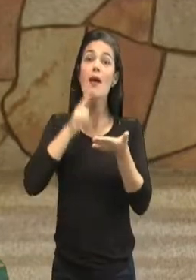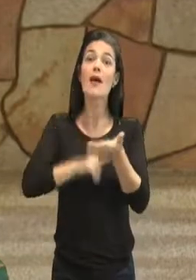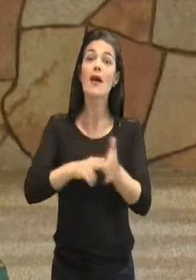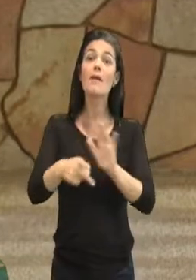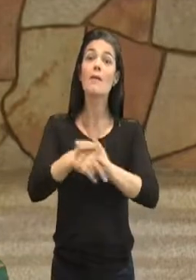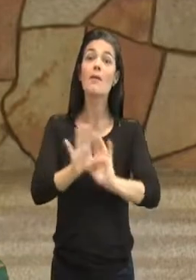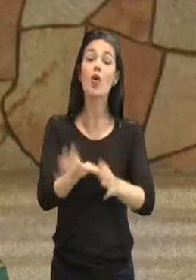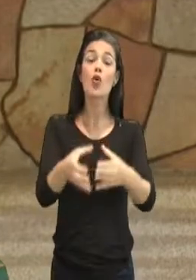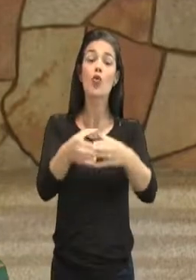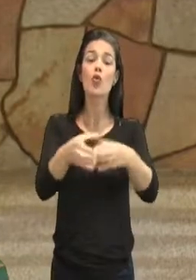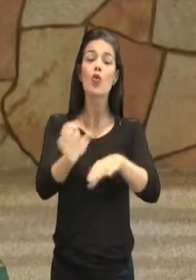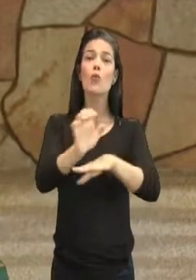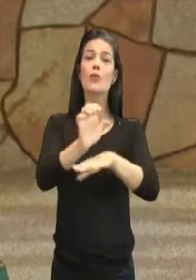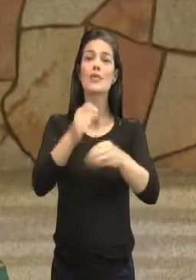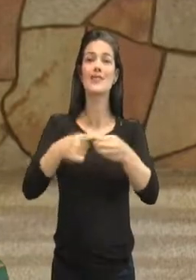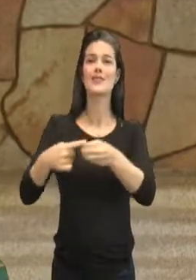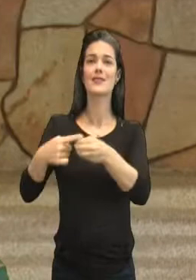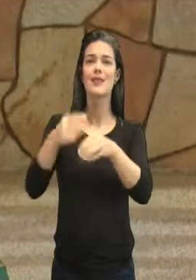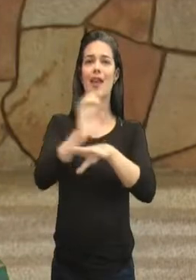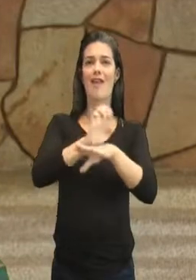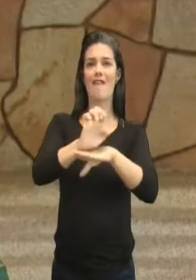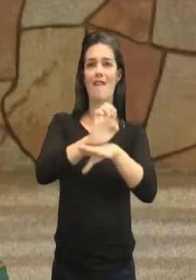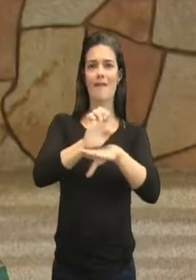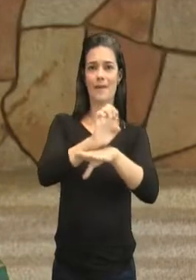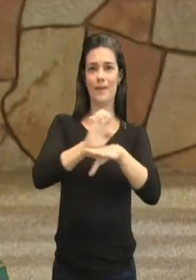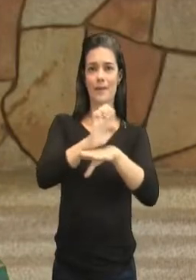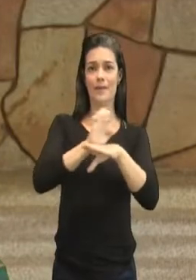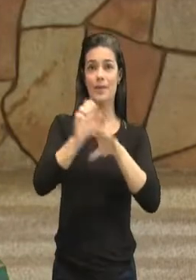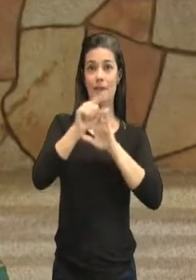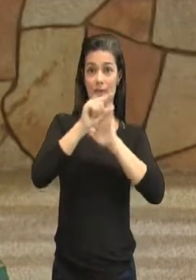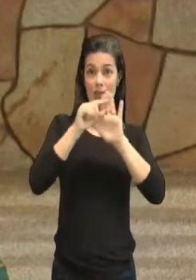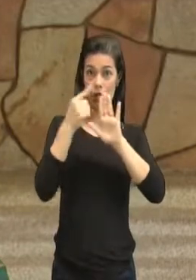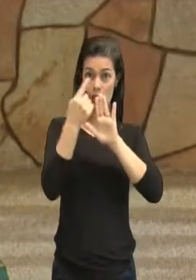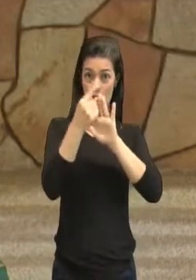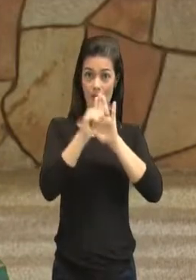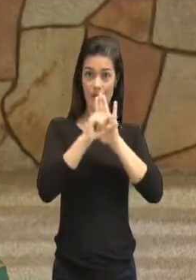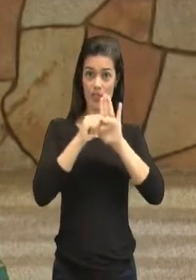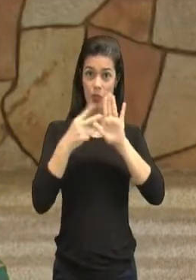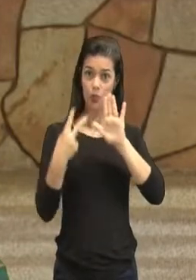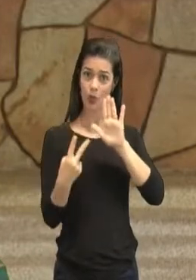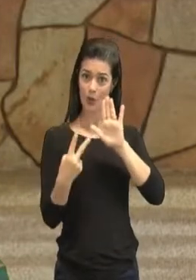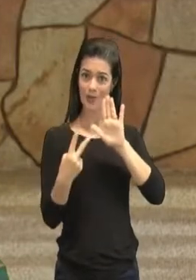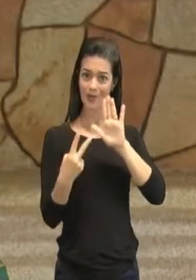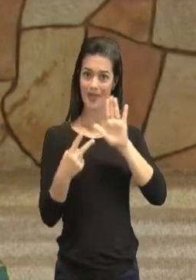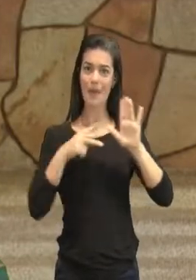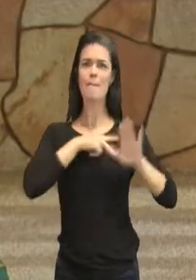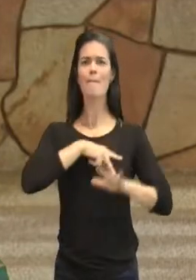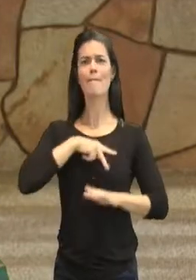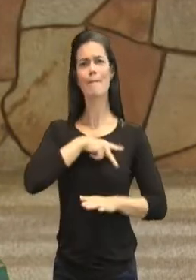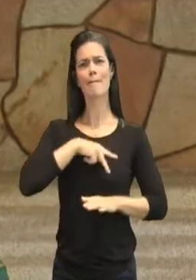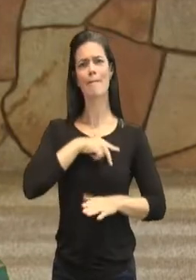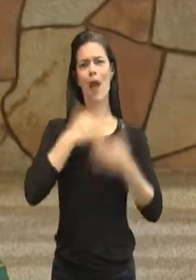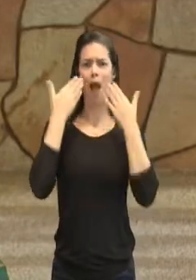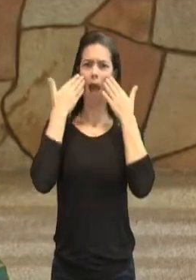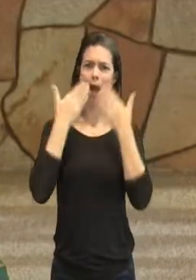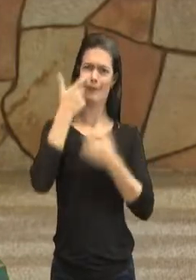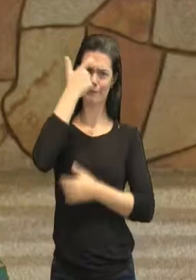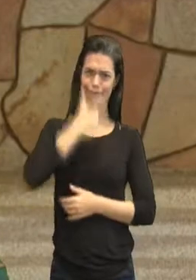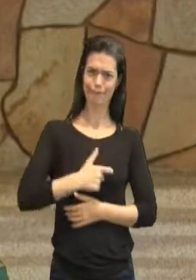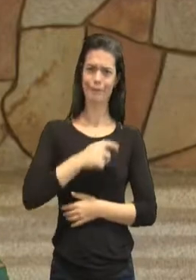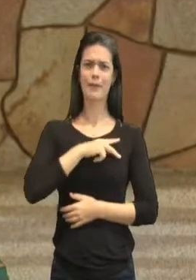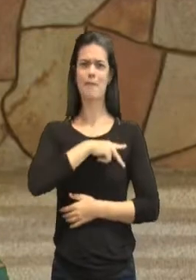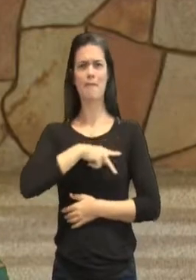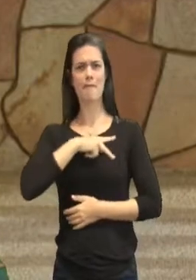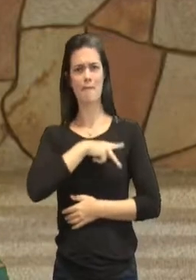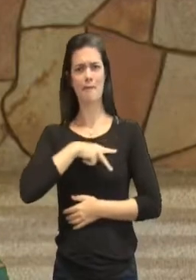saudação inicial de Paulo, nos versos 1 e 2, quando ele se mostra como autor dessa